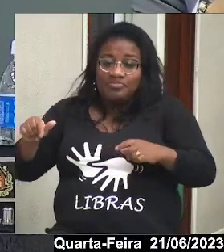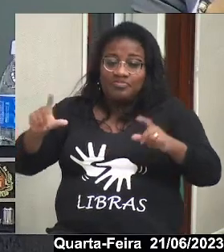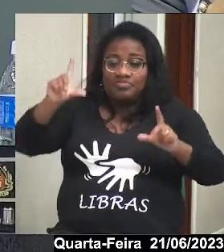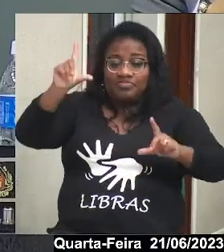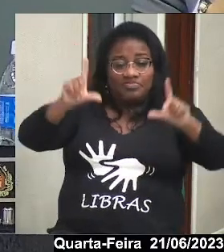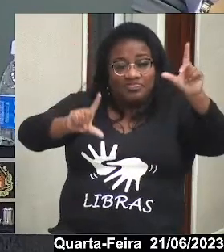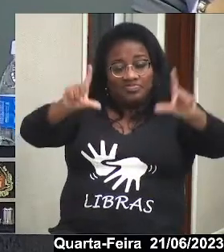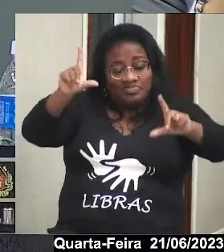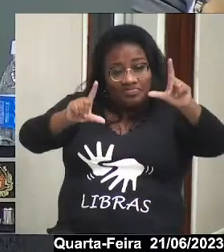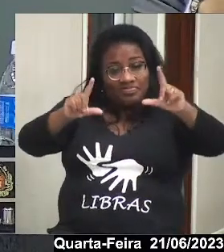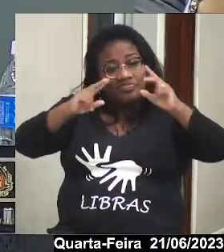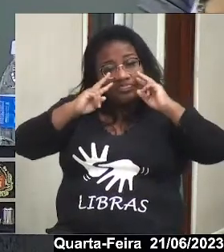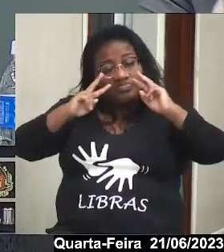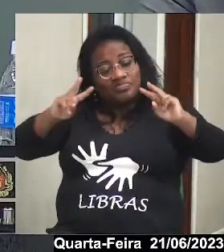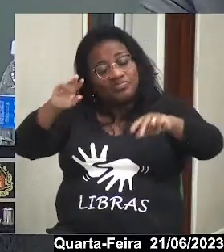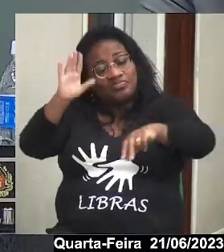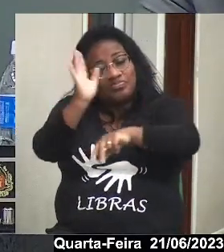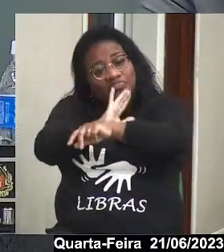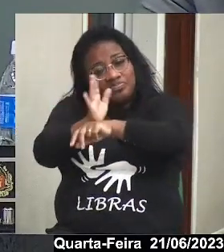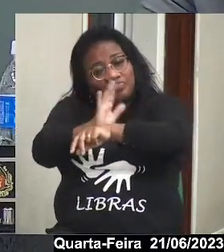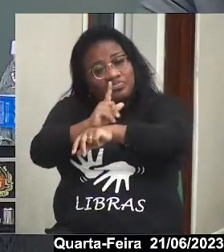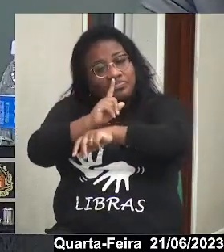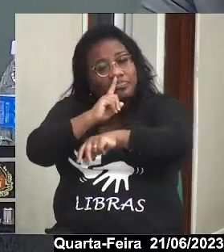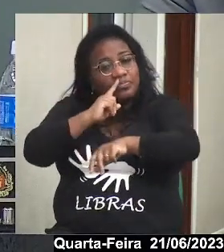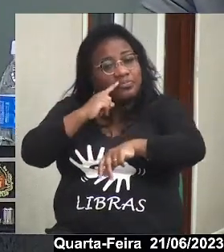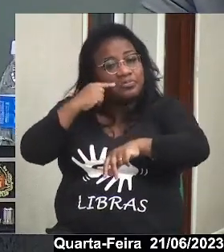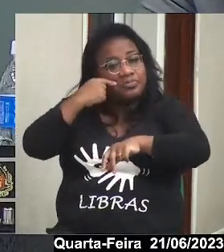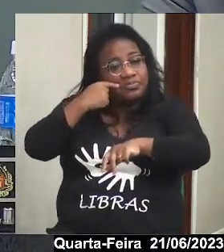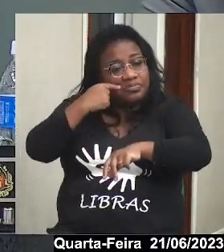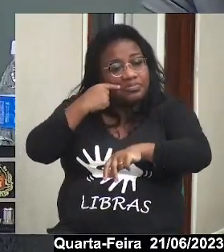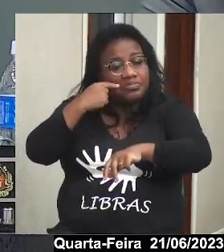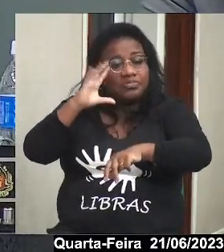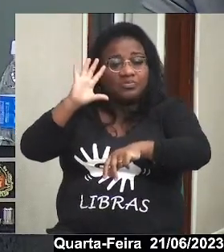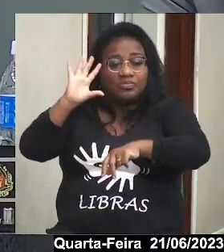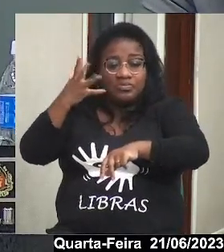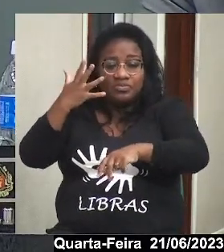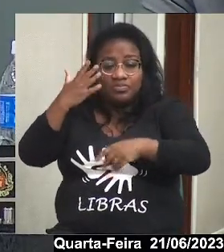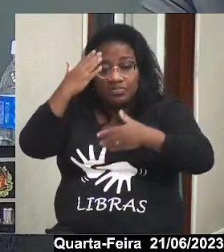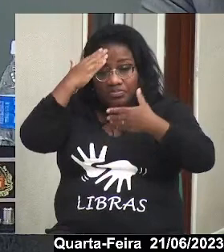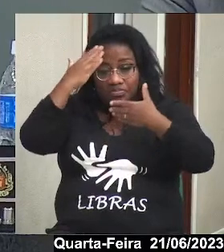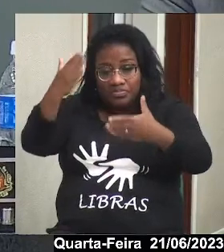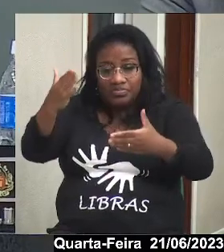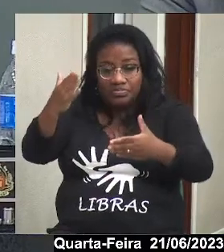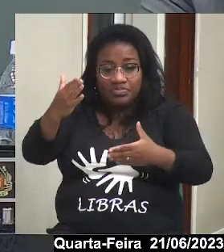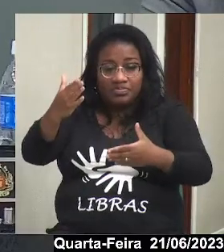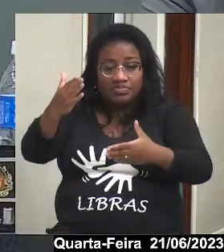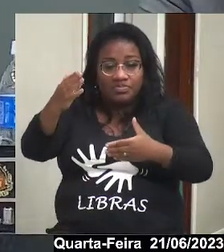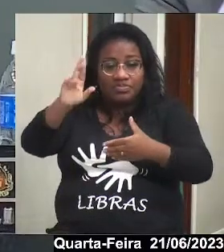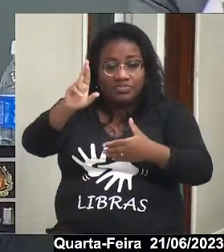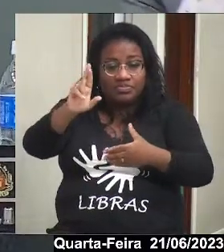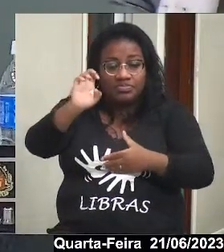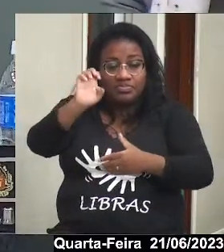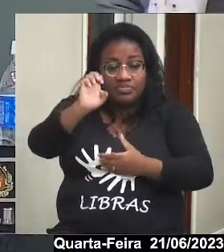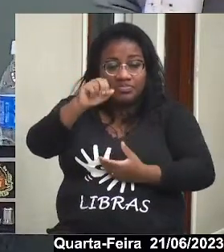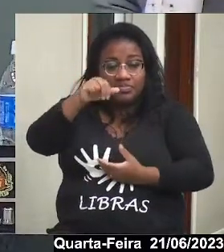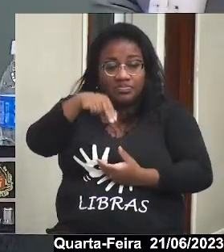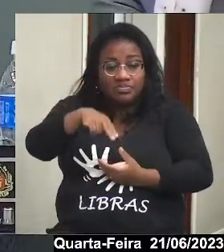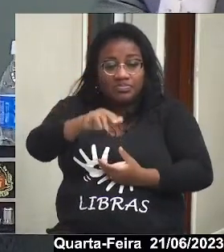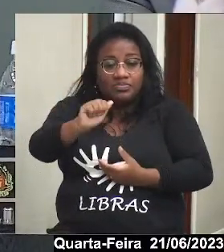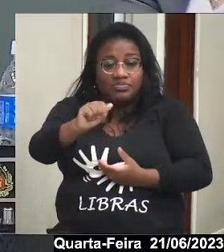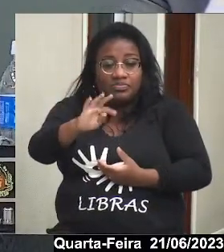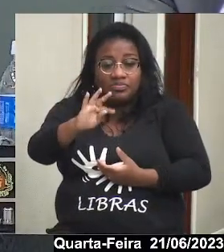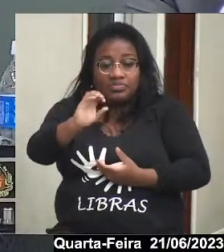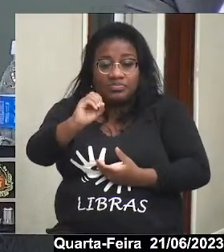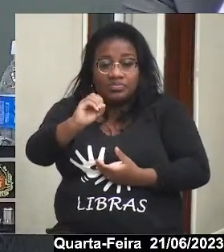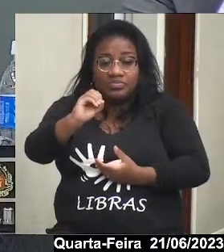criança enorme que Deus me honrou. E aí, Gilson, só para finalizar, queria agradecer a presença do meu amigo Renato lá no fundo. Renato, Deus